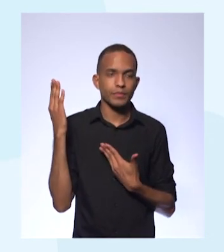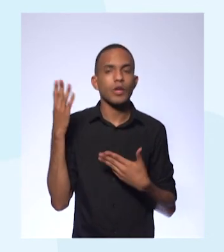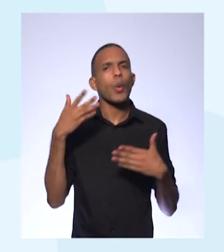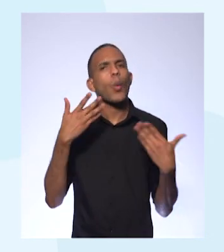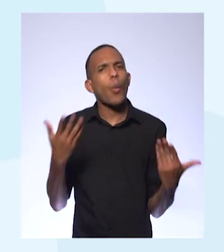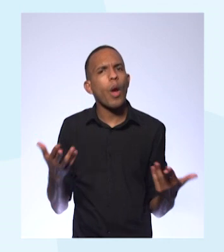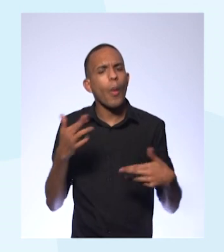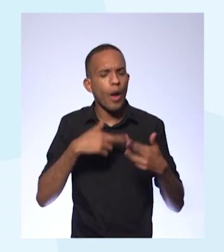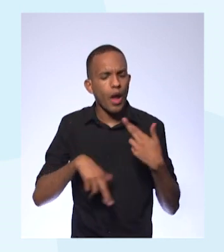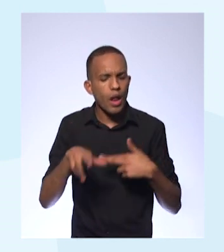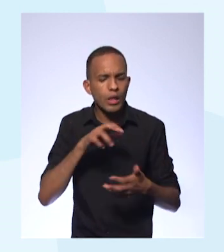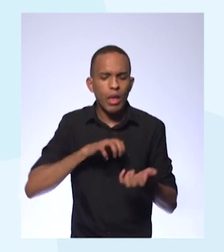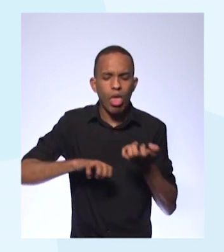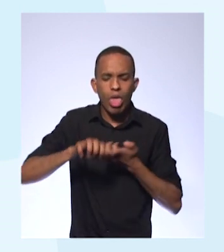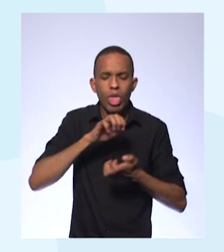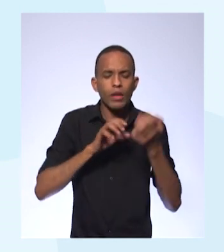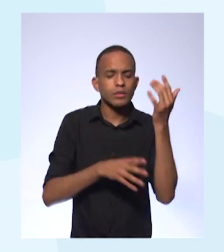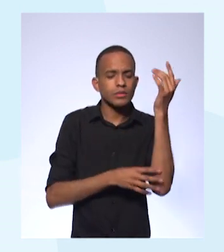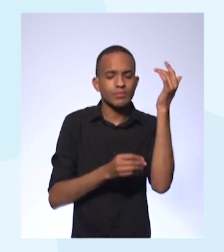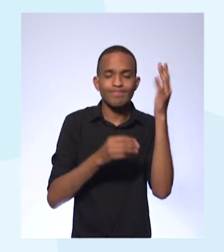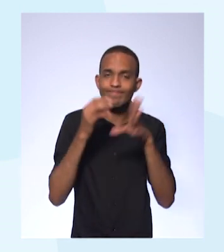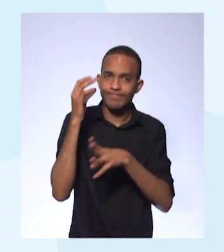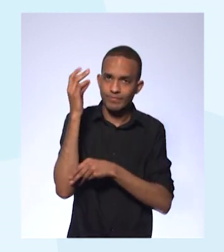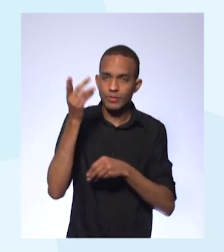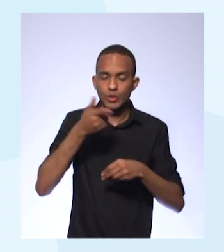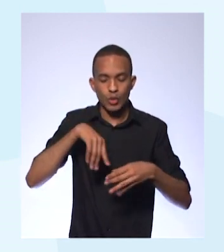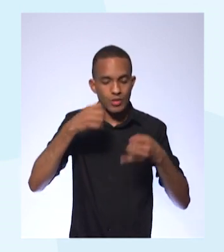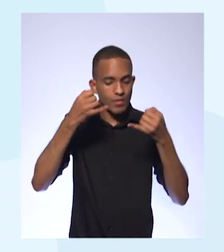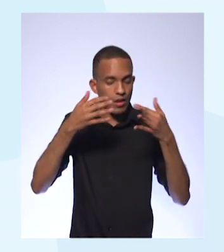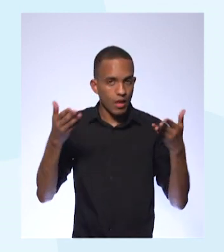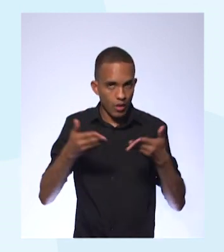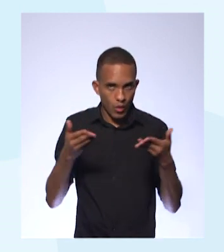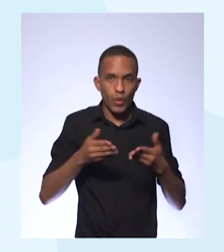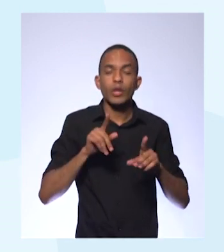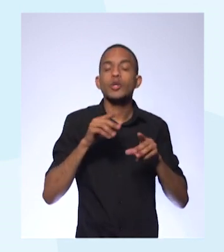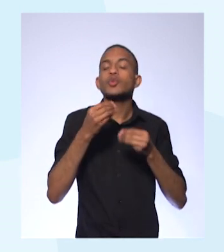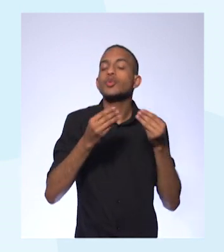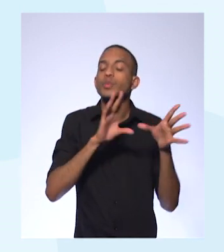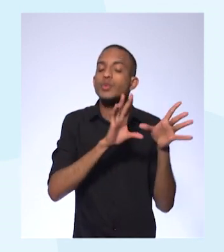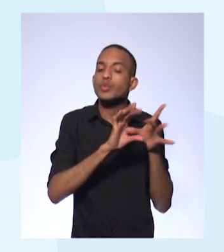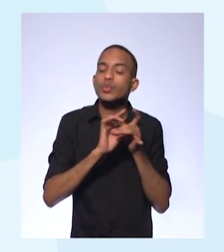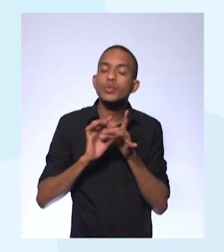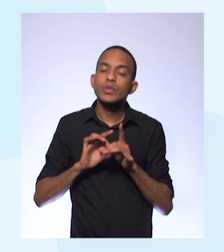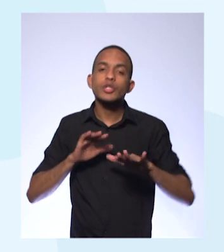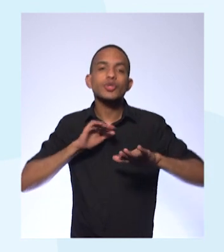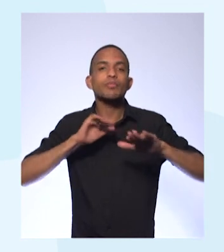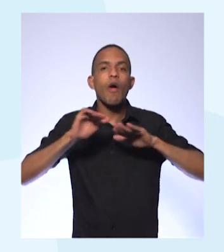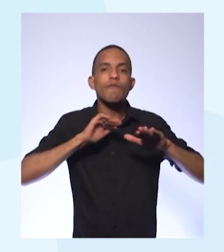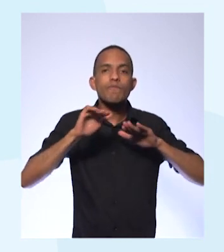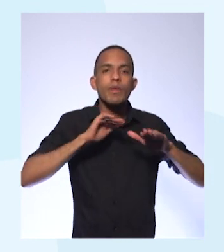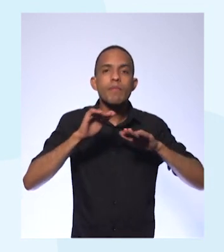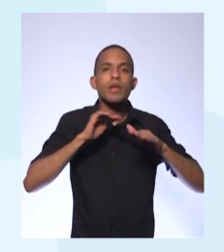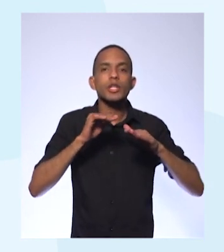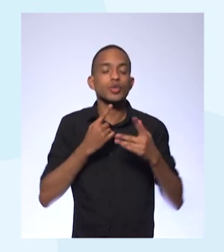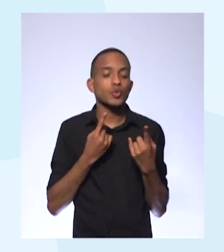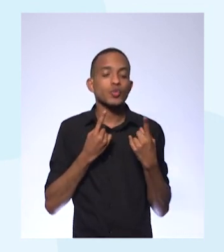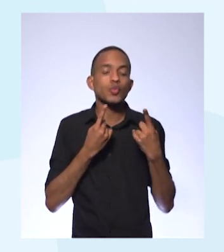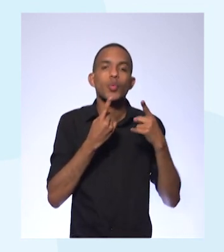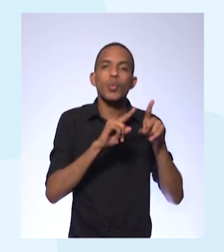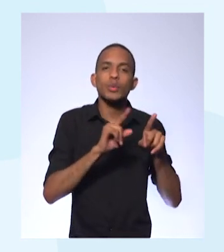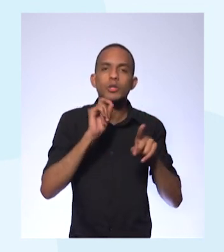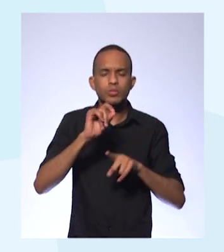Qual a relação da Revolução Farroupilha, que é essa que nós estamos explicando, no contexto dos movimentos